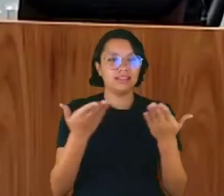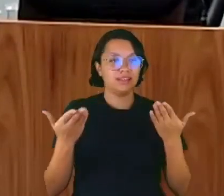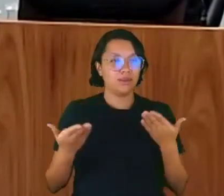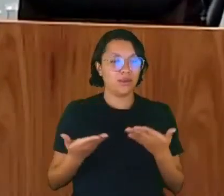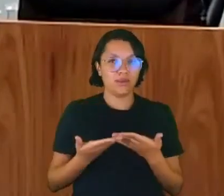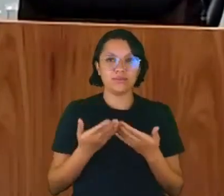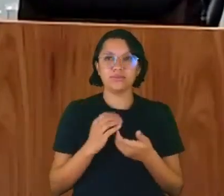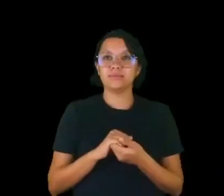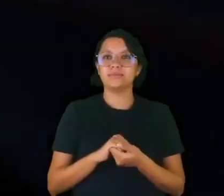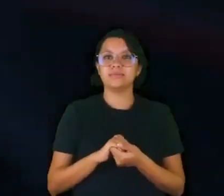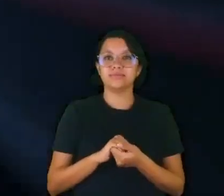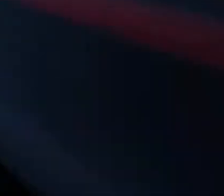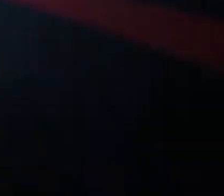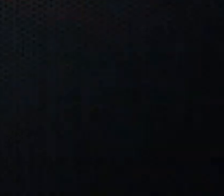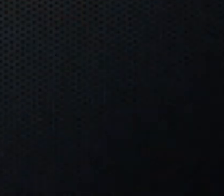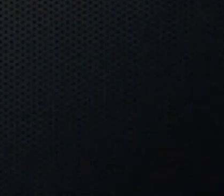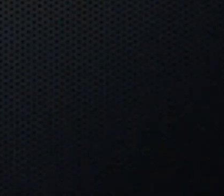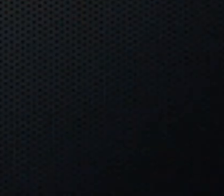todas.